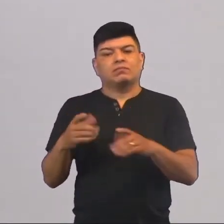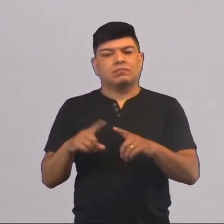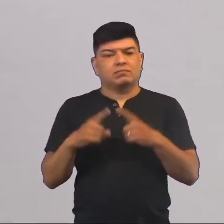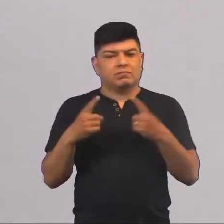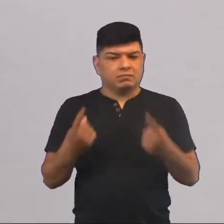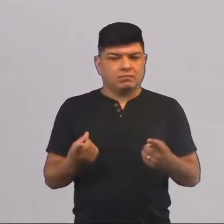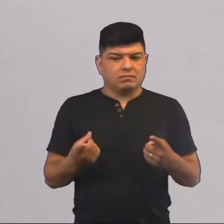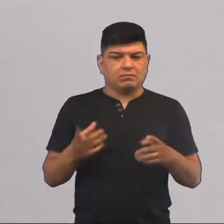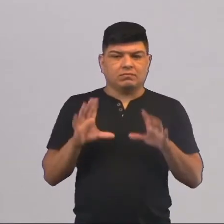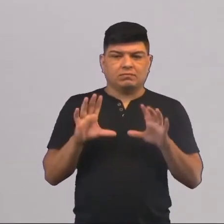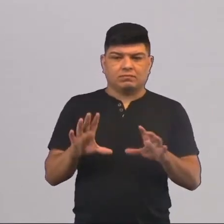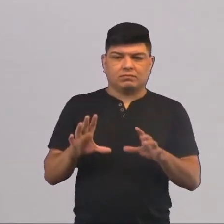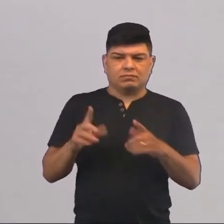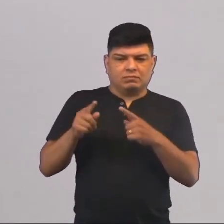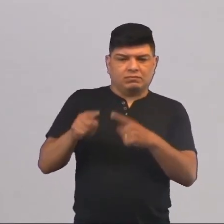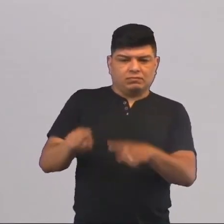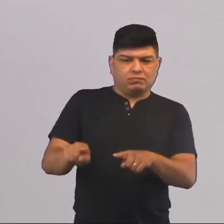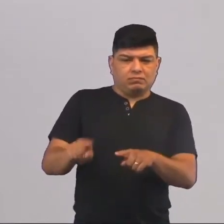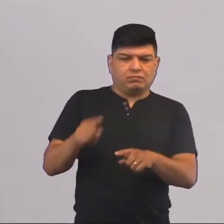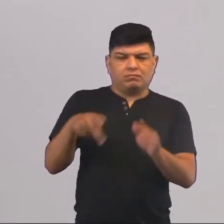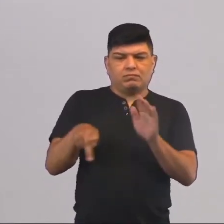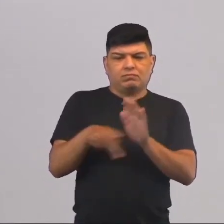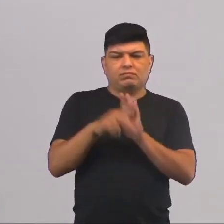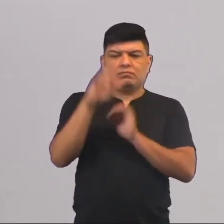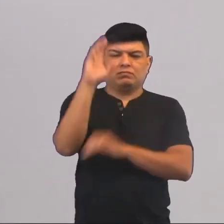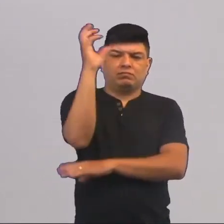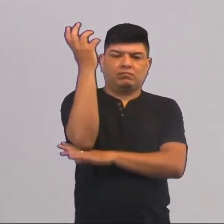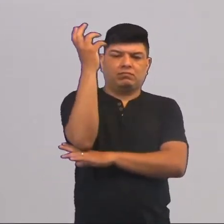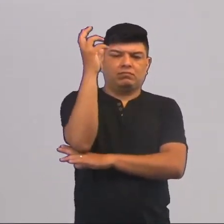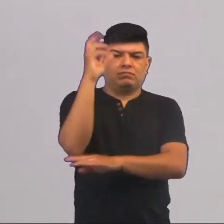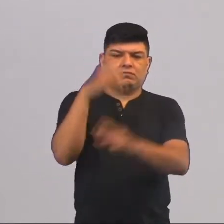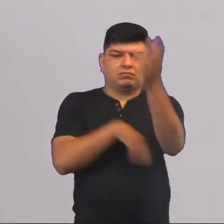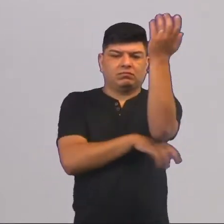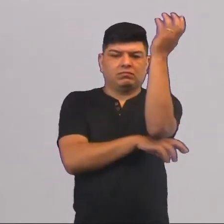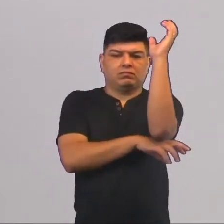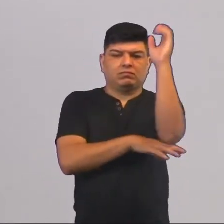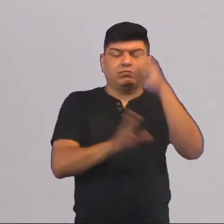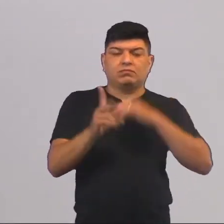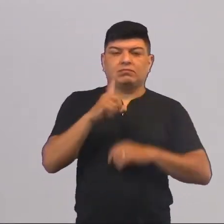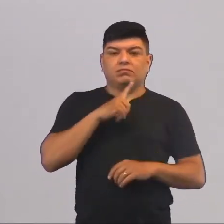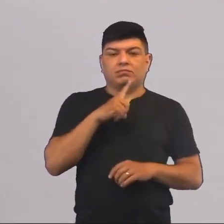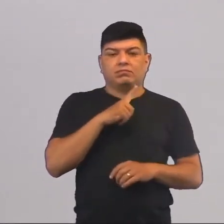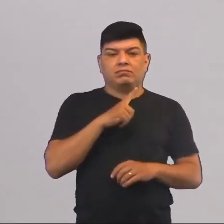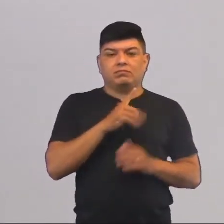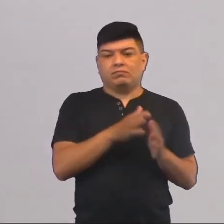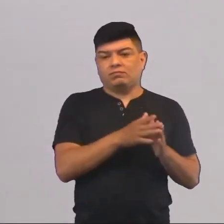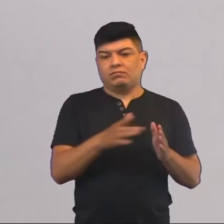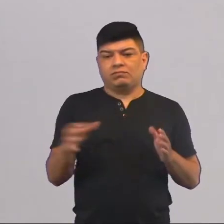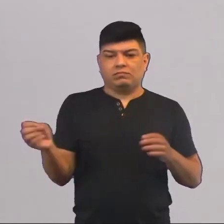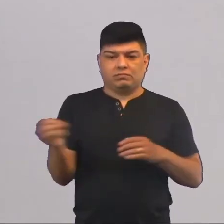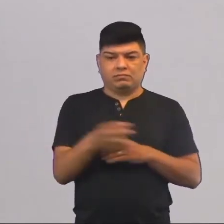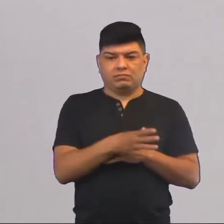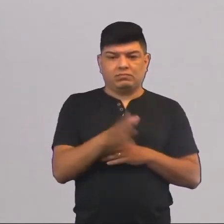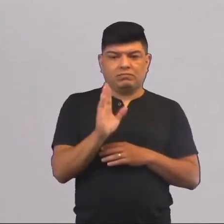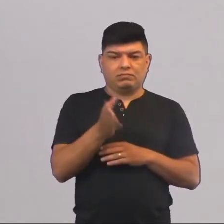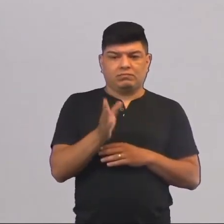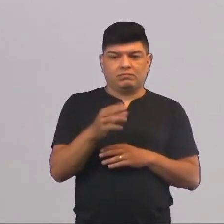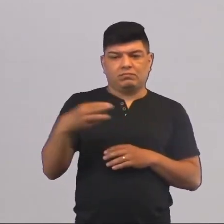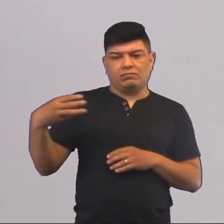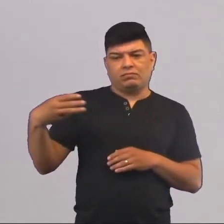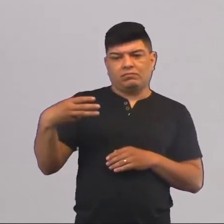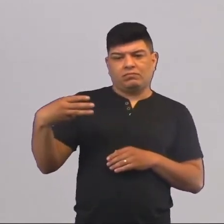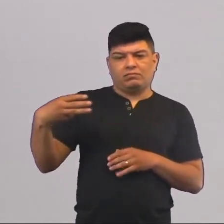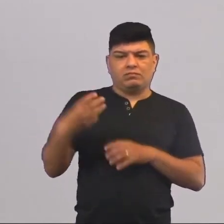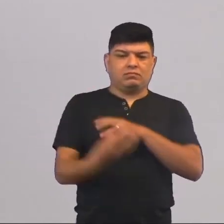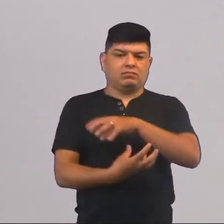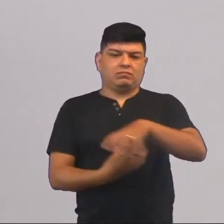embora, seja muito agressivo para a natureza, a gente já tem aí numa época mais moderna, ali na